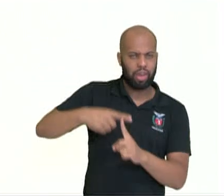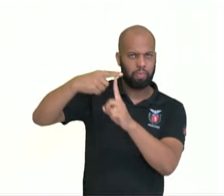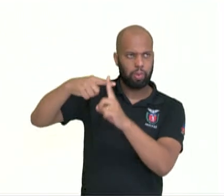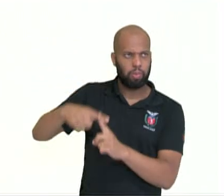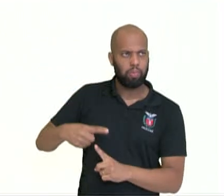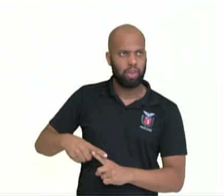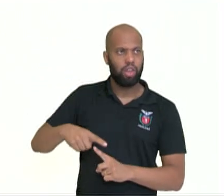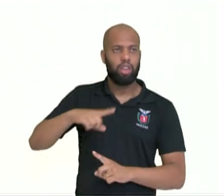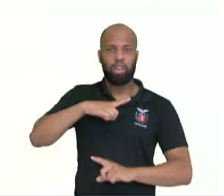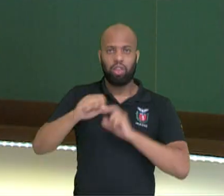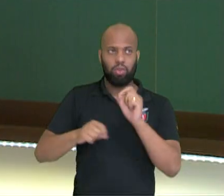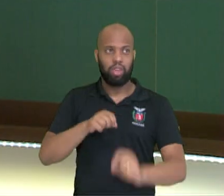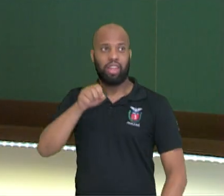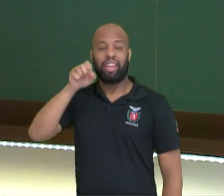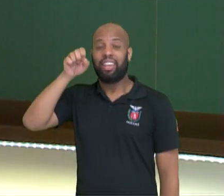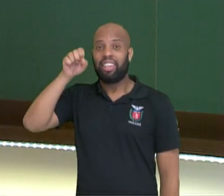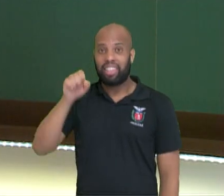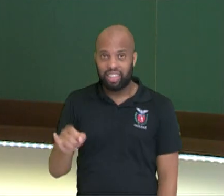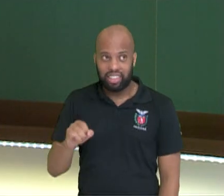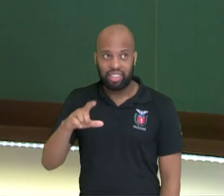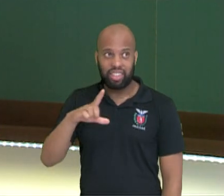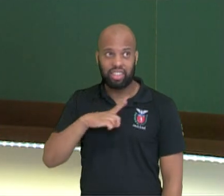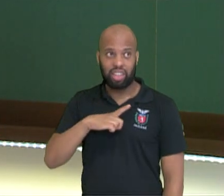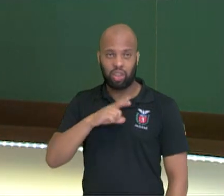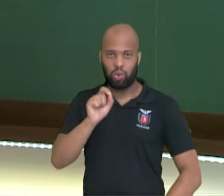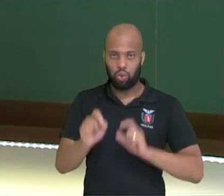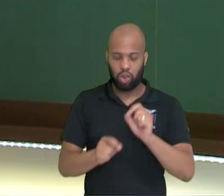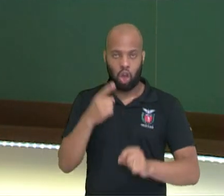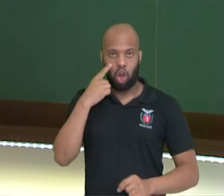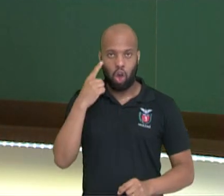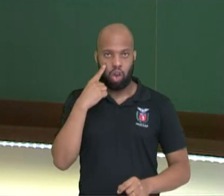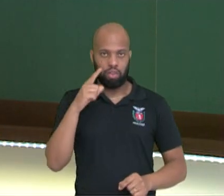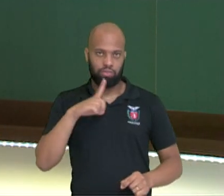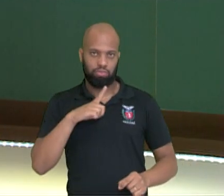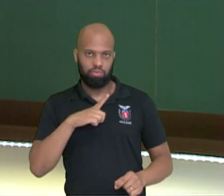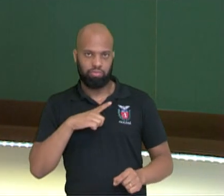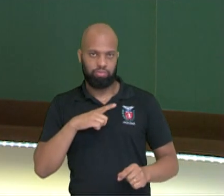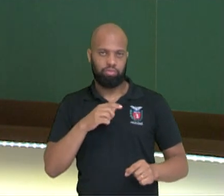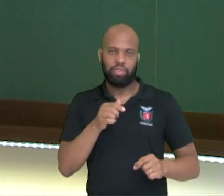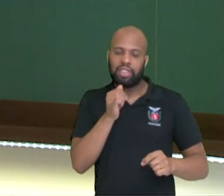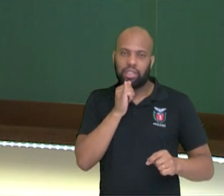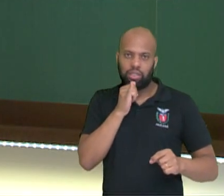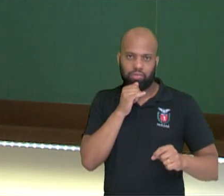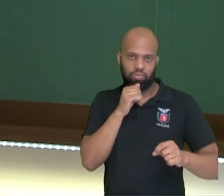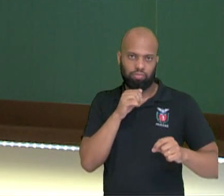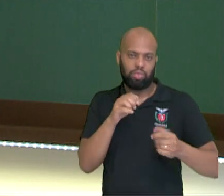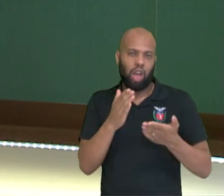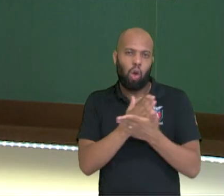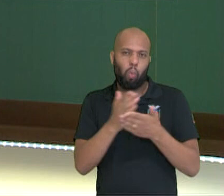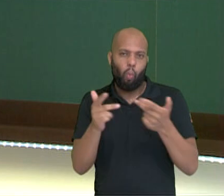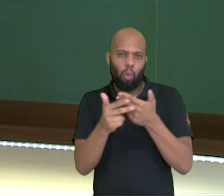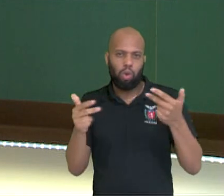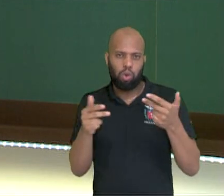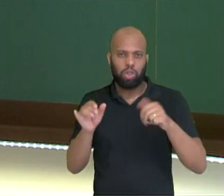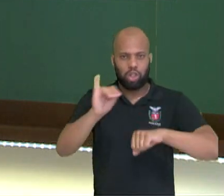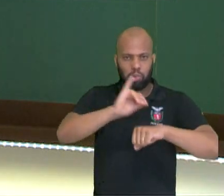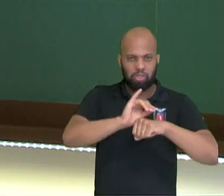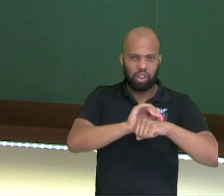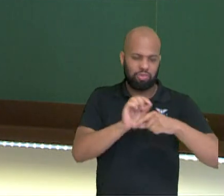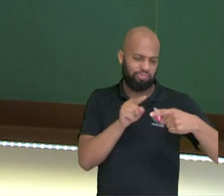ficar negativa e a parte de baixo vai ficar positiva. Na verdade, o eletroscópio todo está neutro no